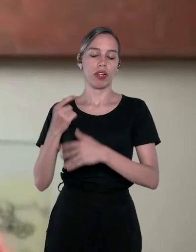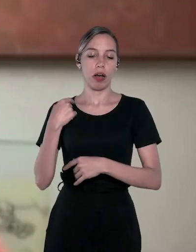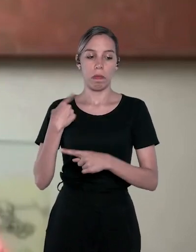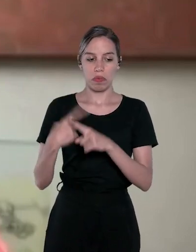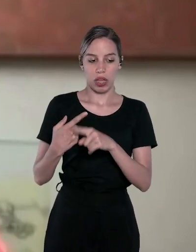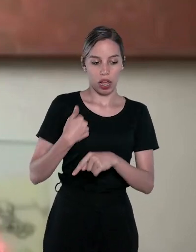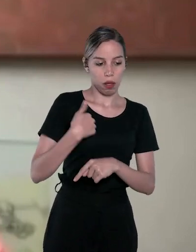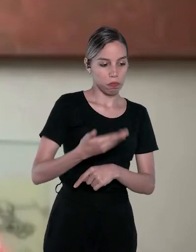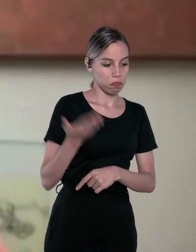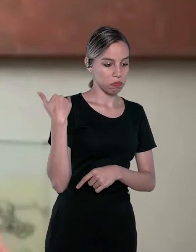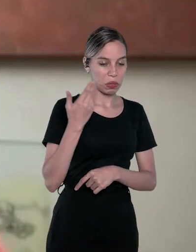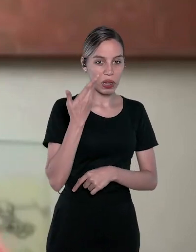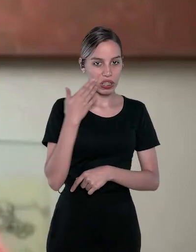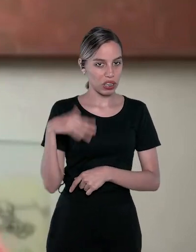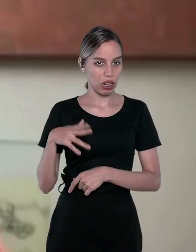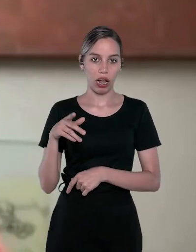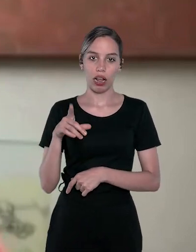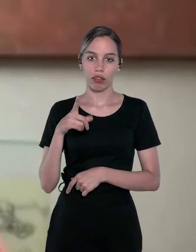conheci na minha infância.